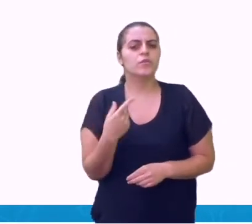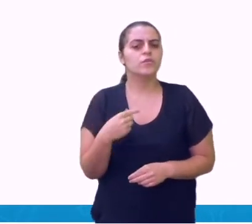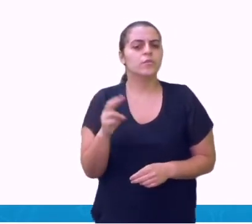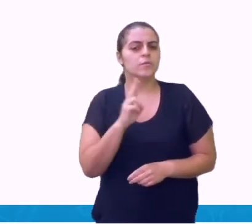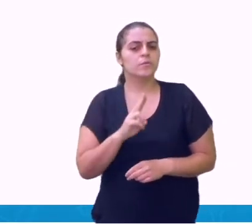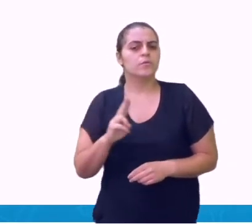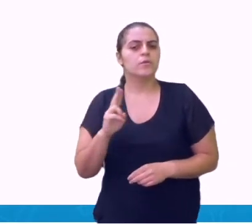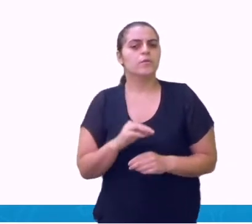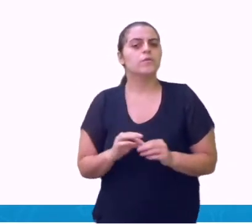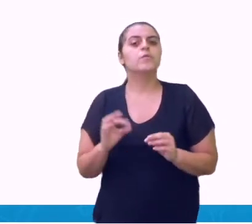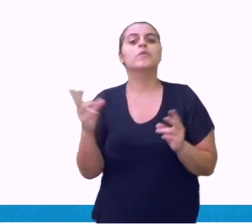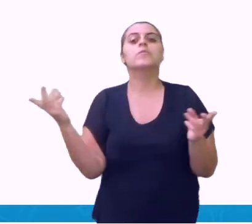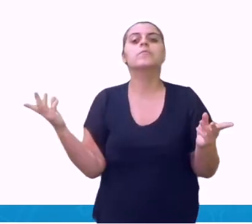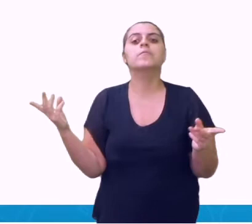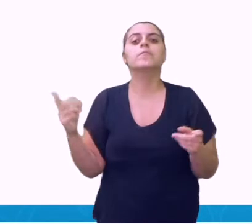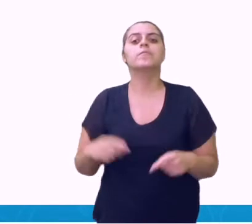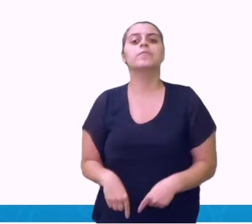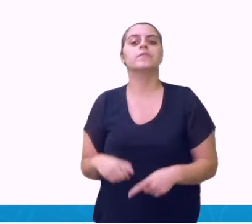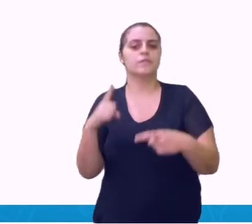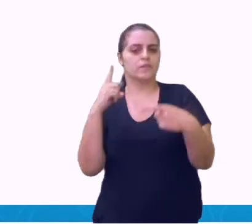situação problema é de